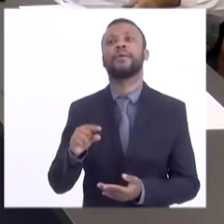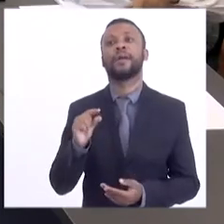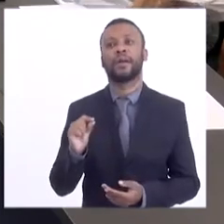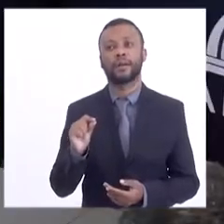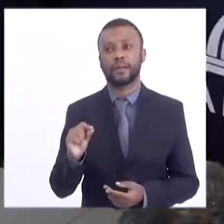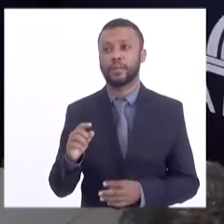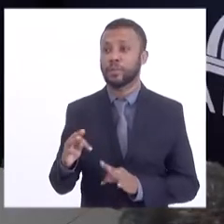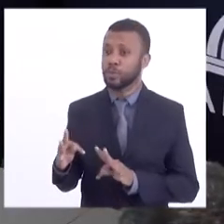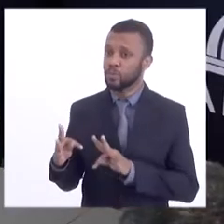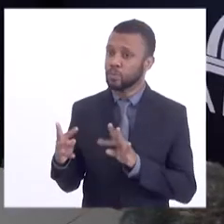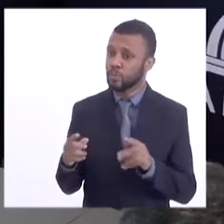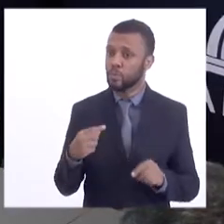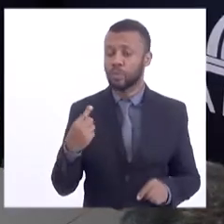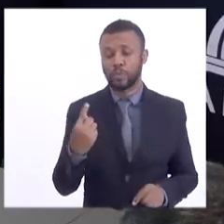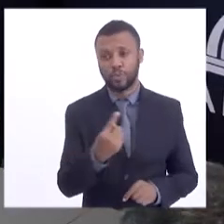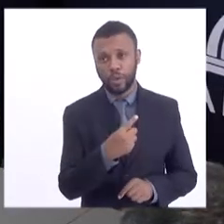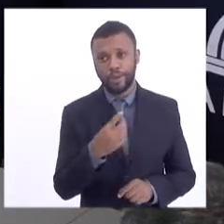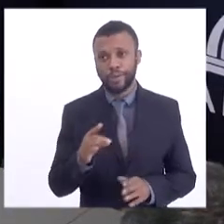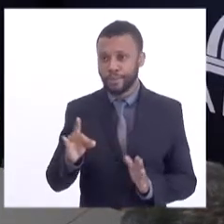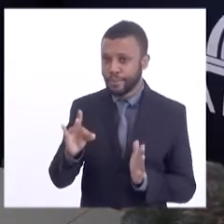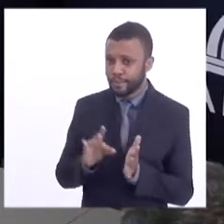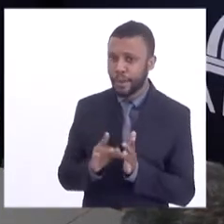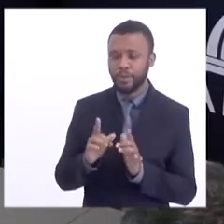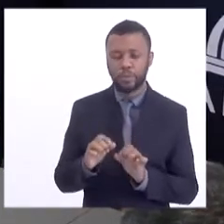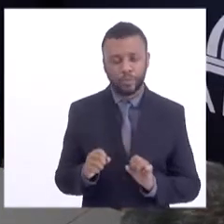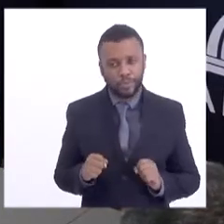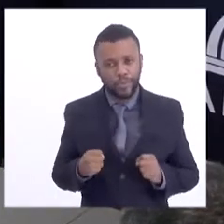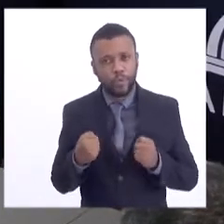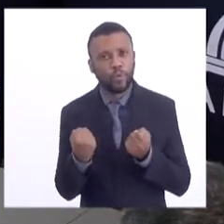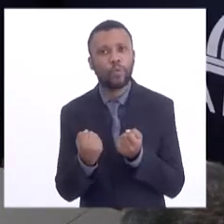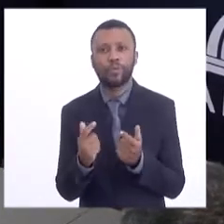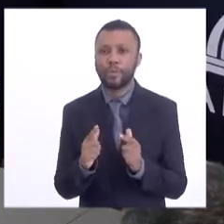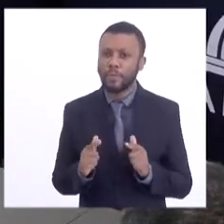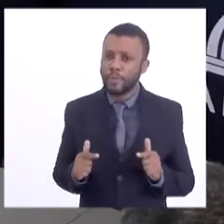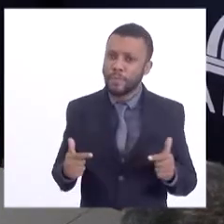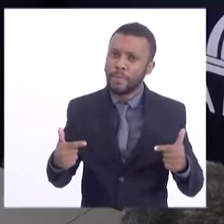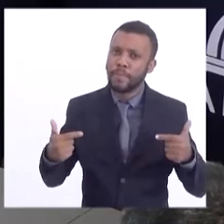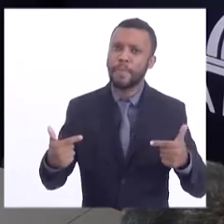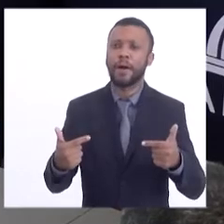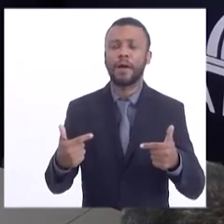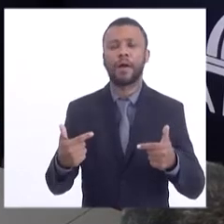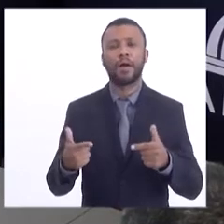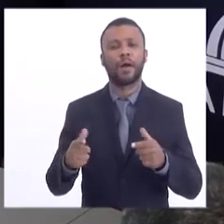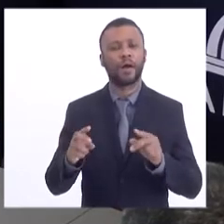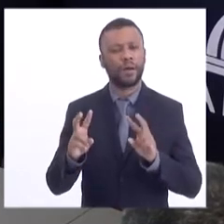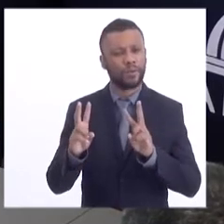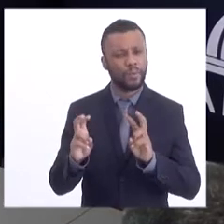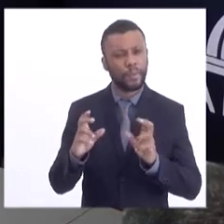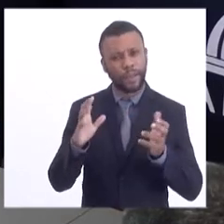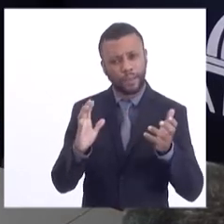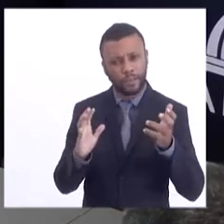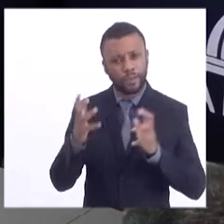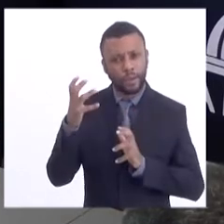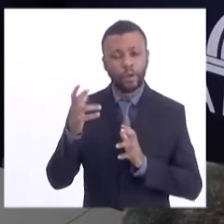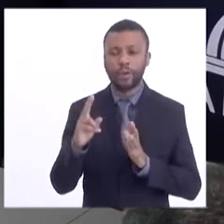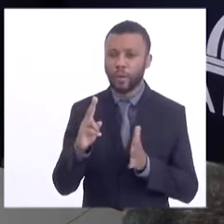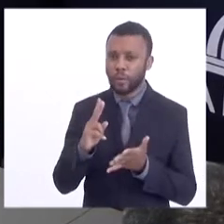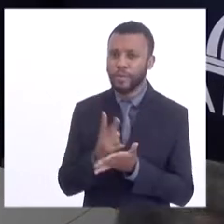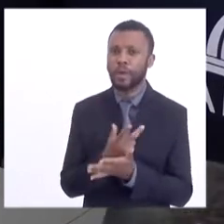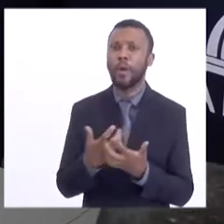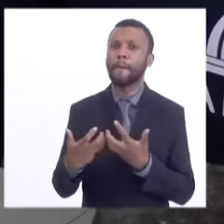todos nós estamos de fato mobilizados com relação à situação que aconteceu em